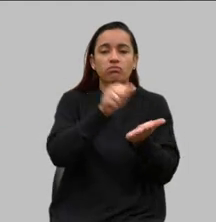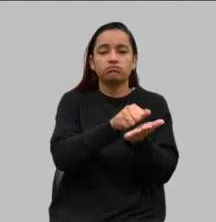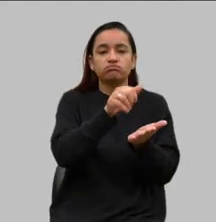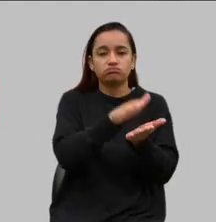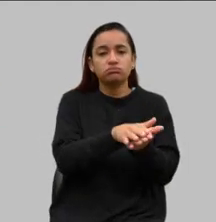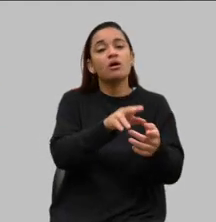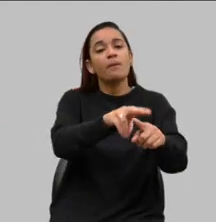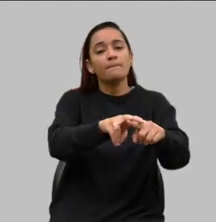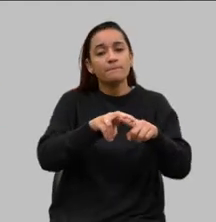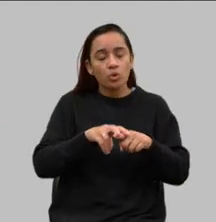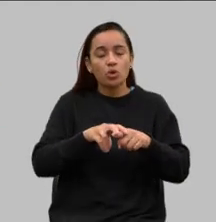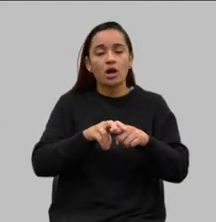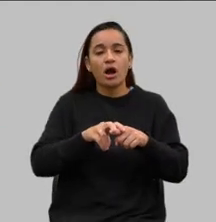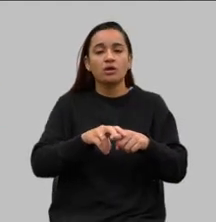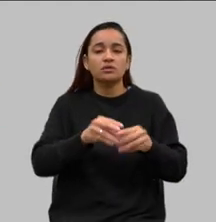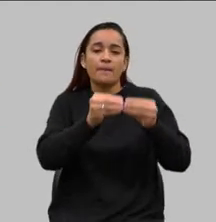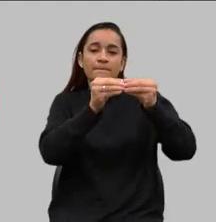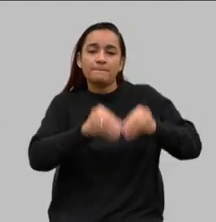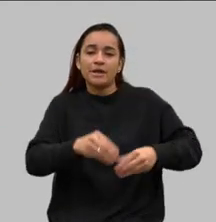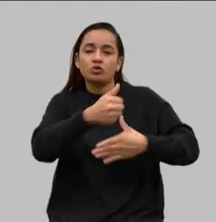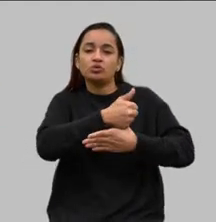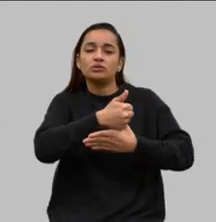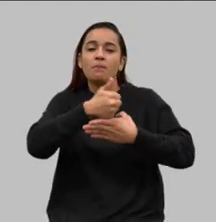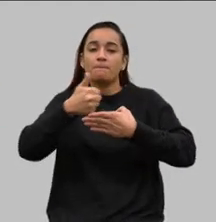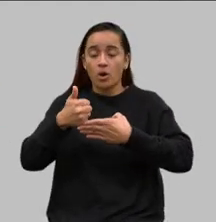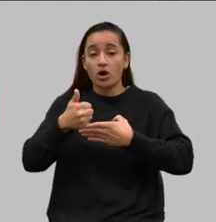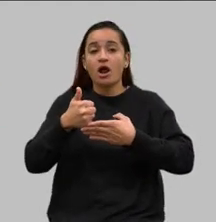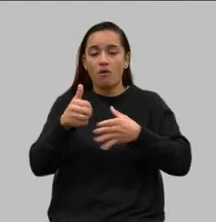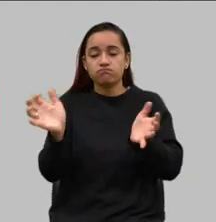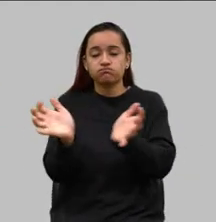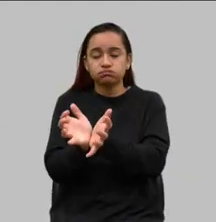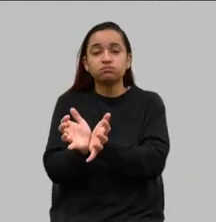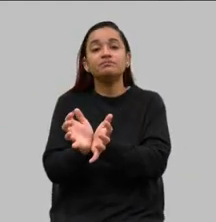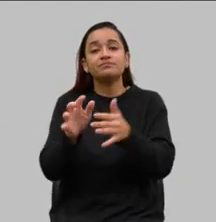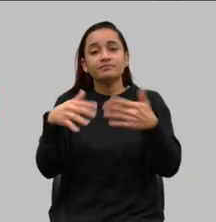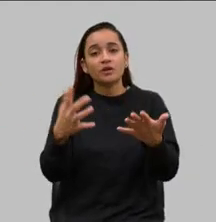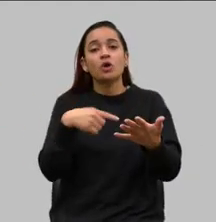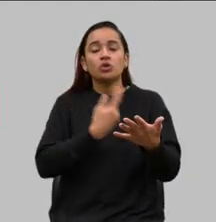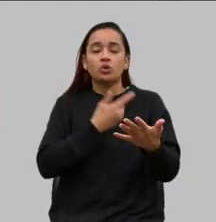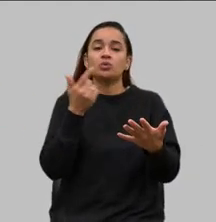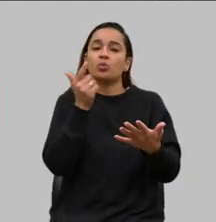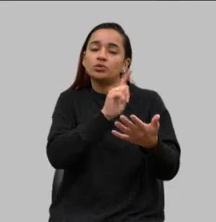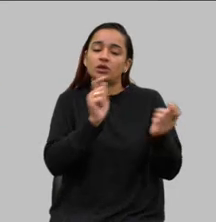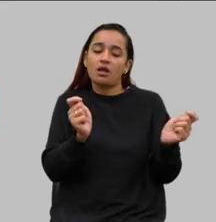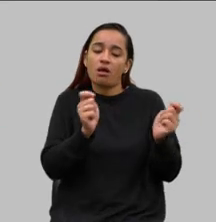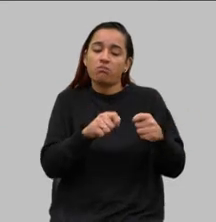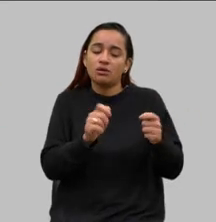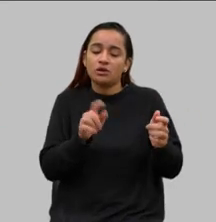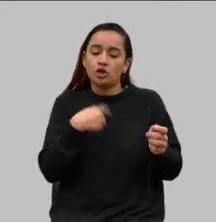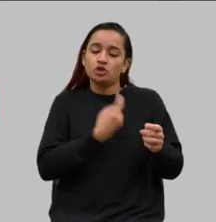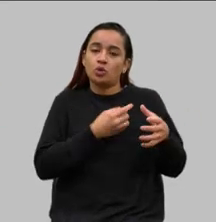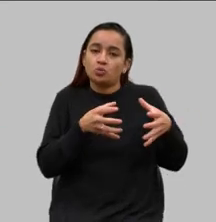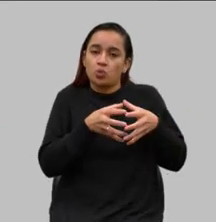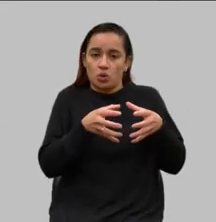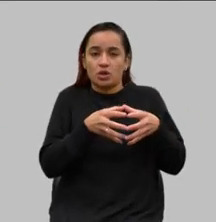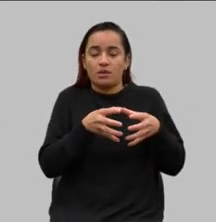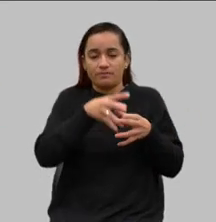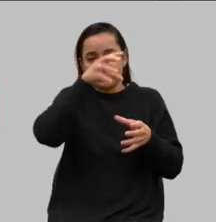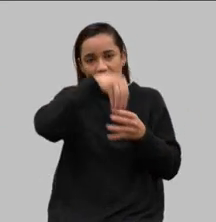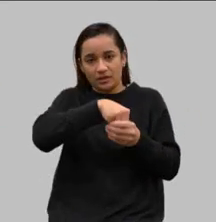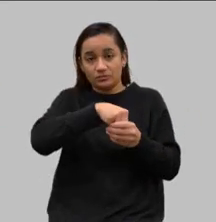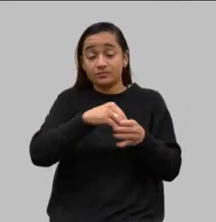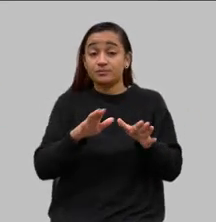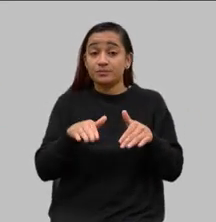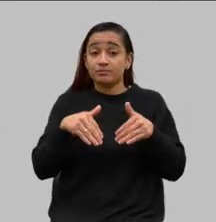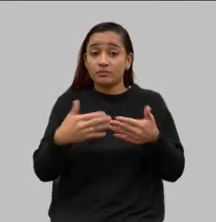nós tivemos condição estamos tendo condição de equipar a nossa equipe do interior então em modernização tecnológica